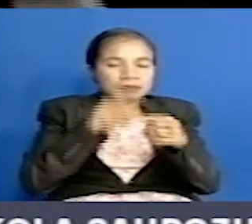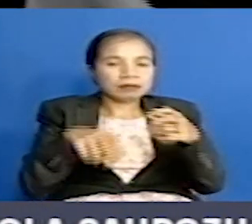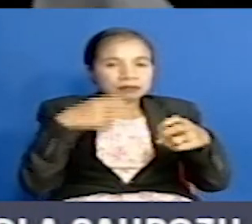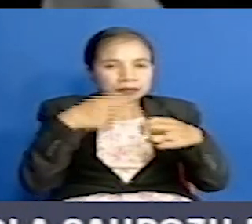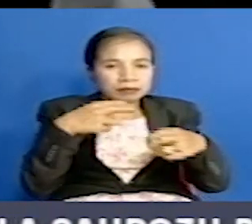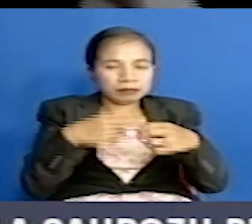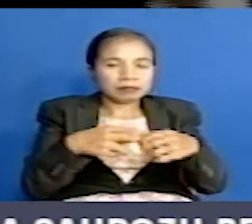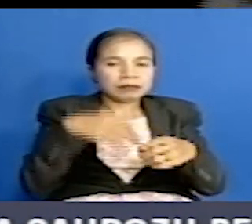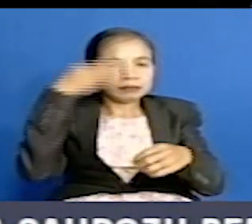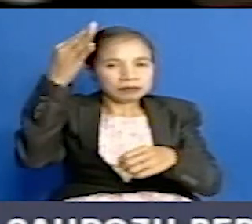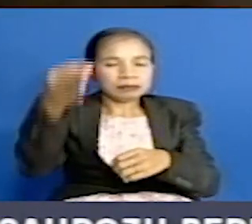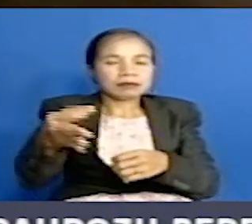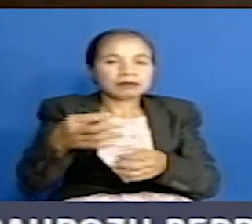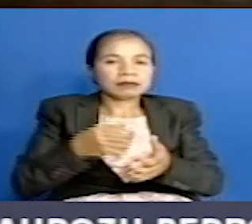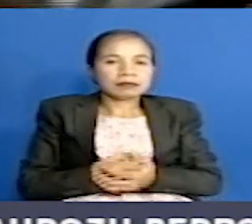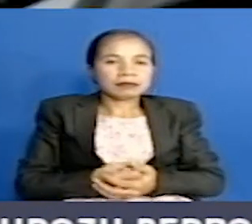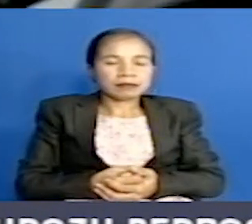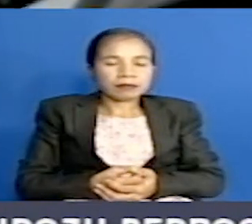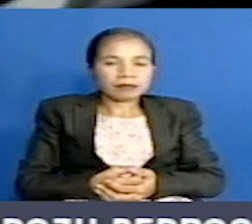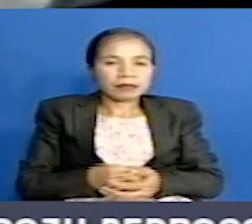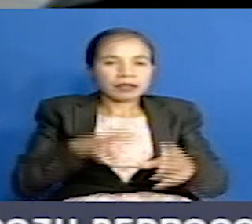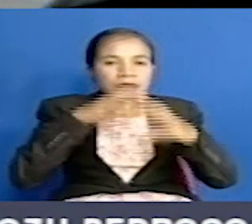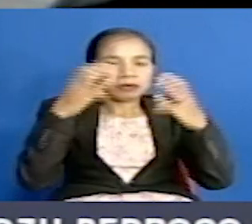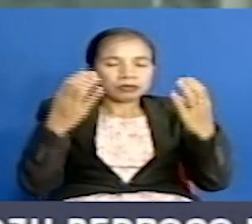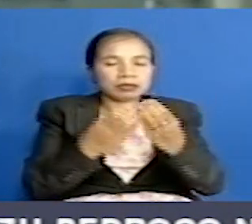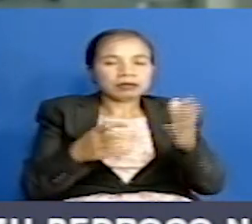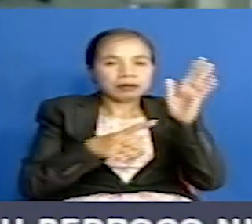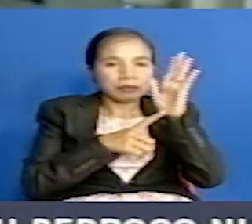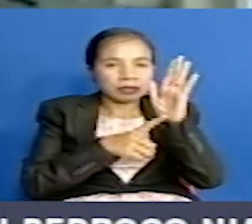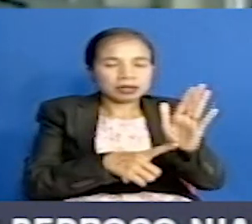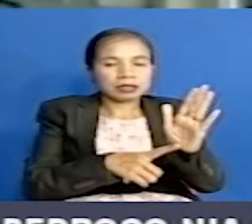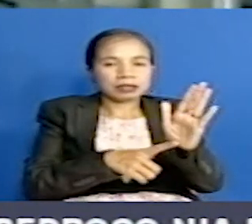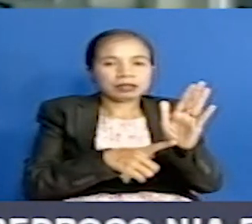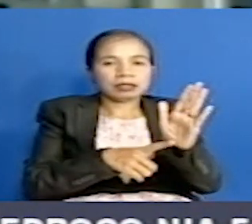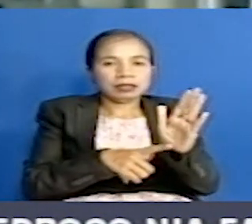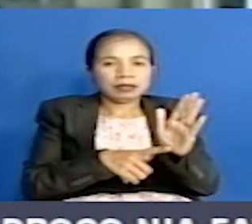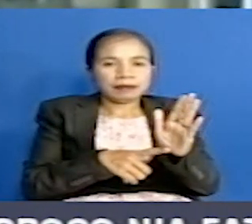lá foi implicação e a futuro. O Conselho apresenta nesse cenário